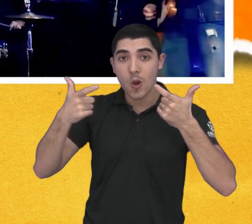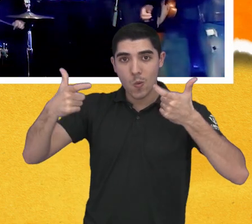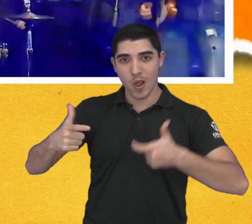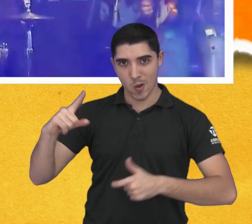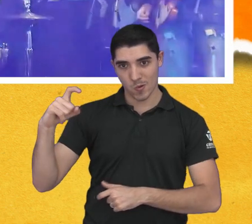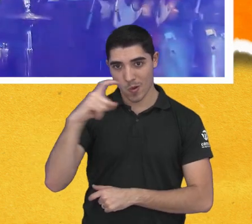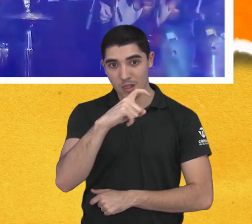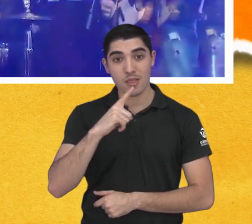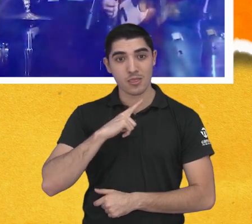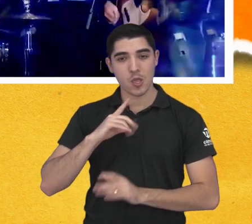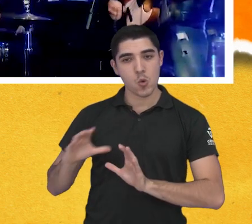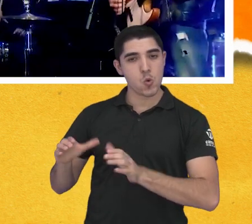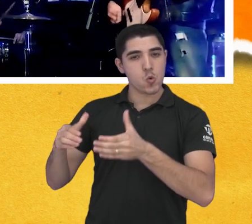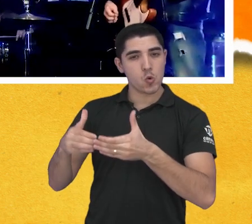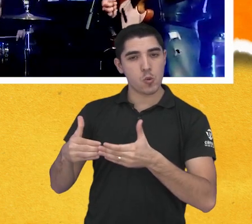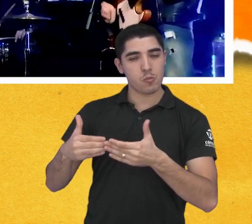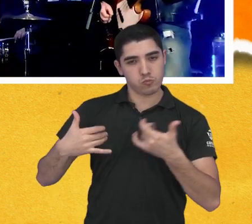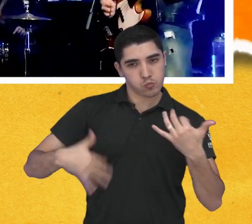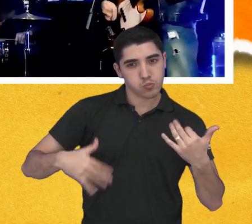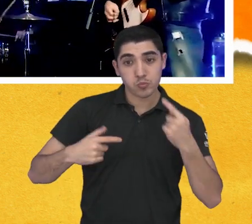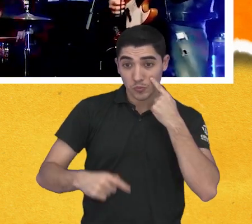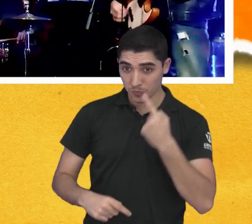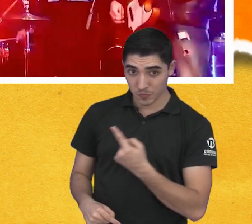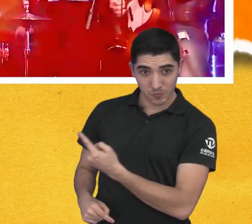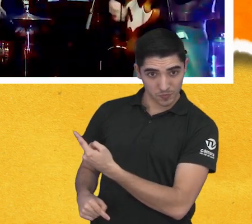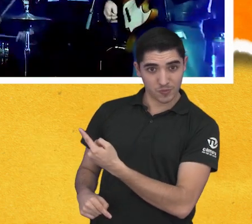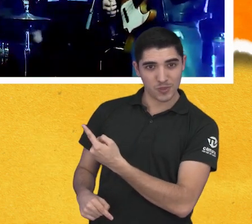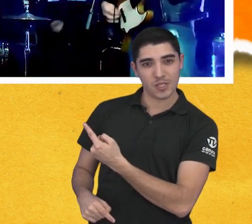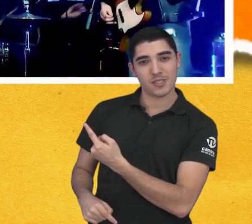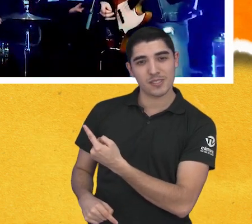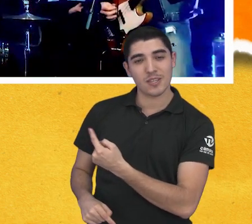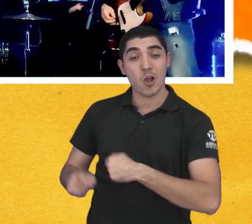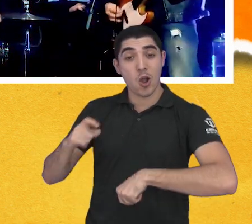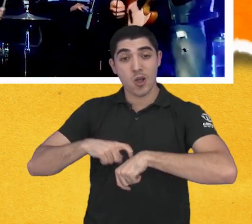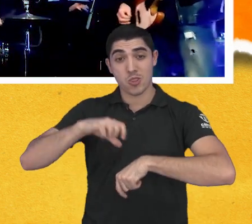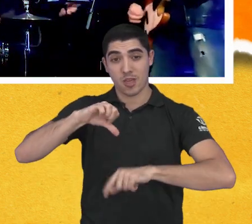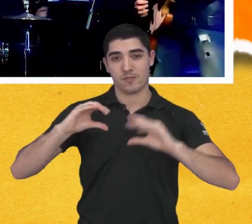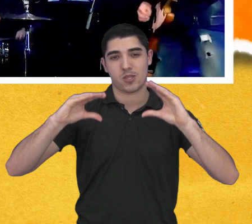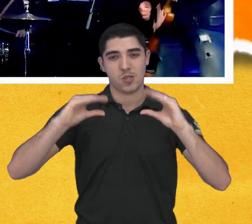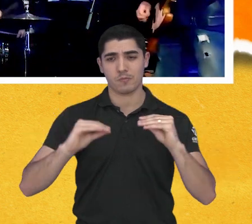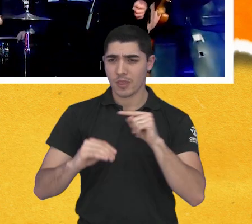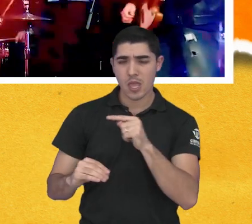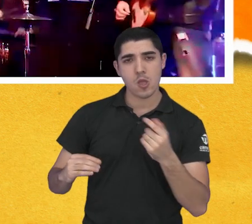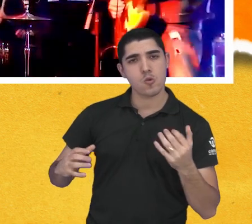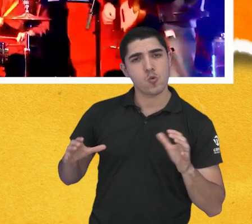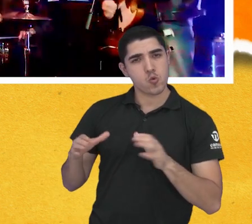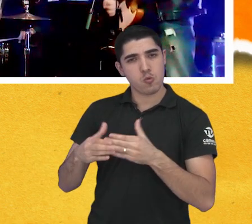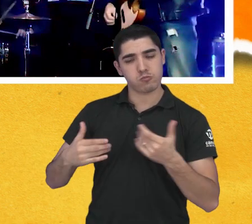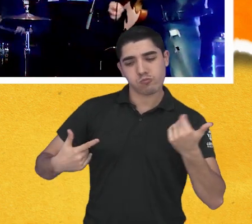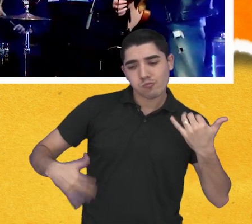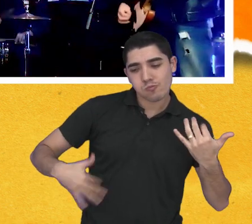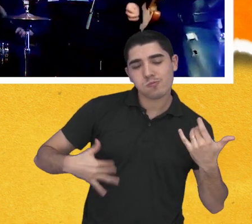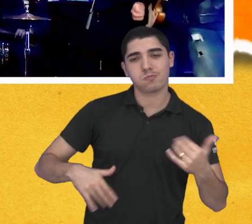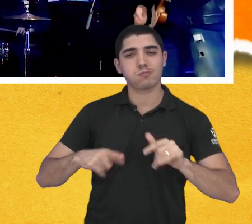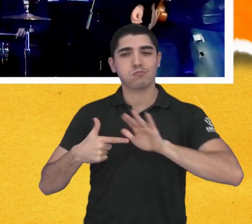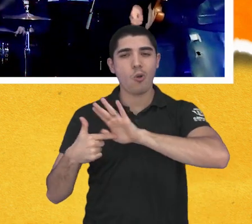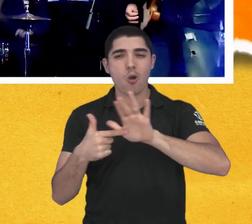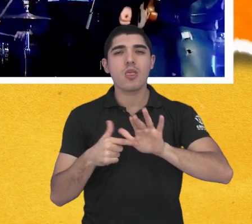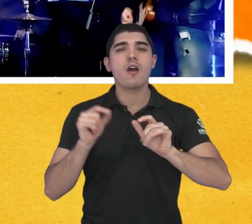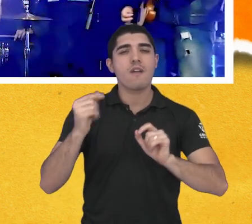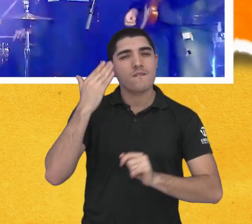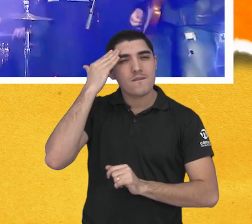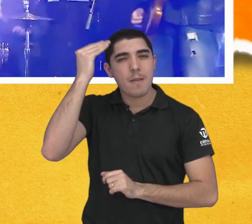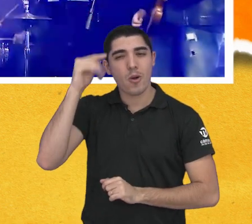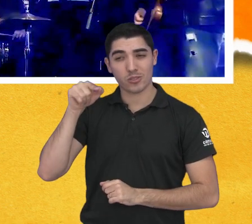o Teatro Colinas recebe a banda cover U2 Sensation, a partir das 9 da noite. O grupo promete encantar o público com